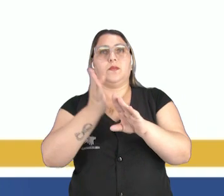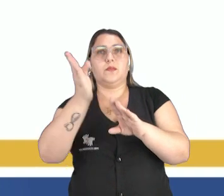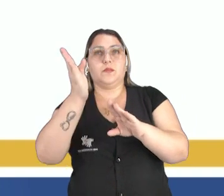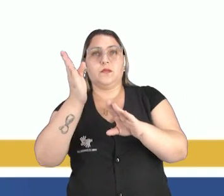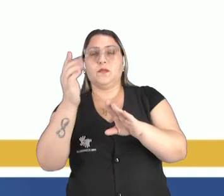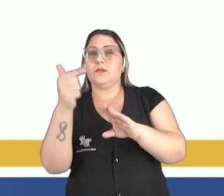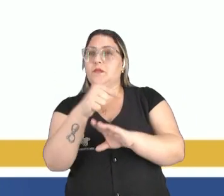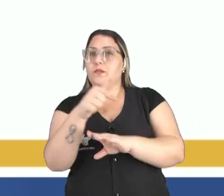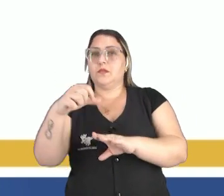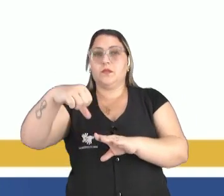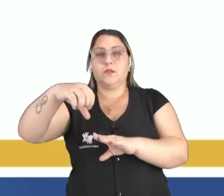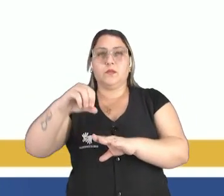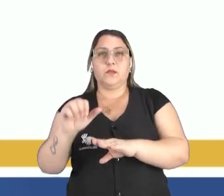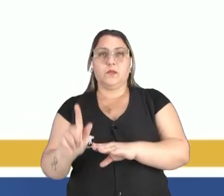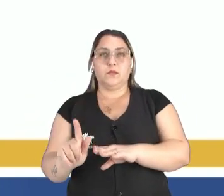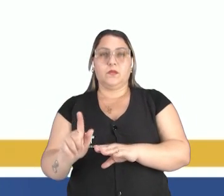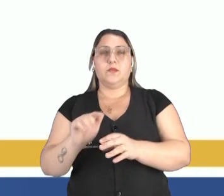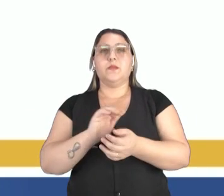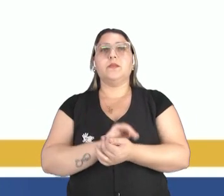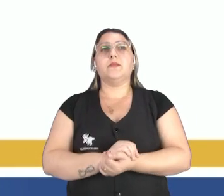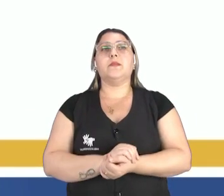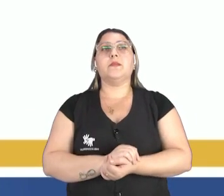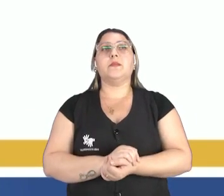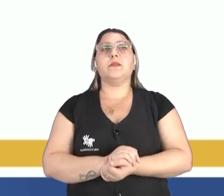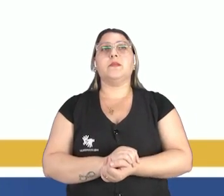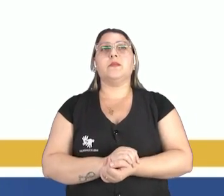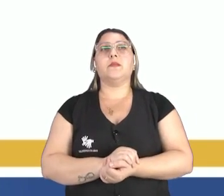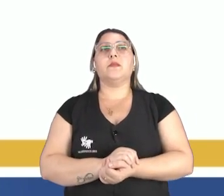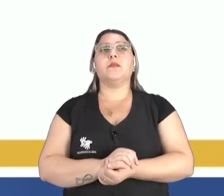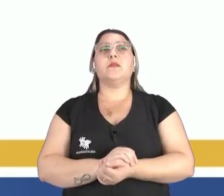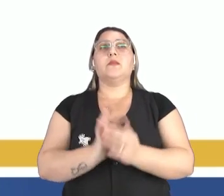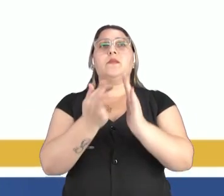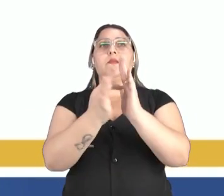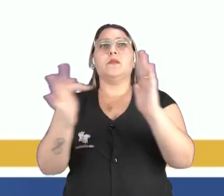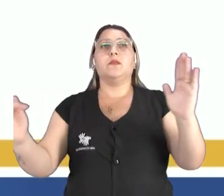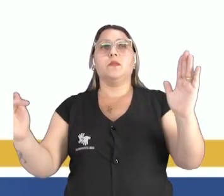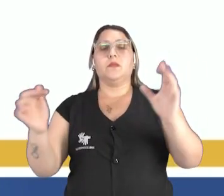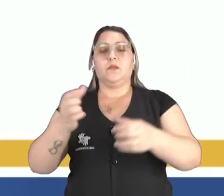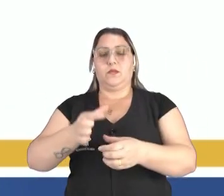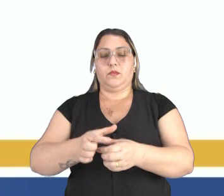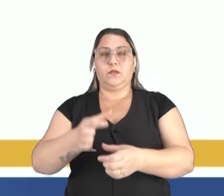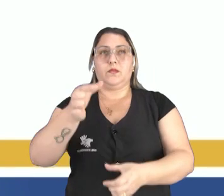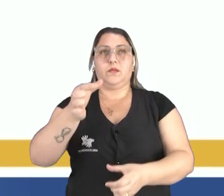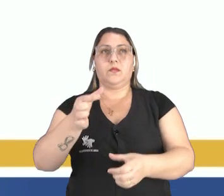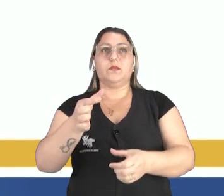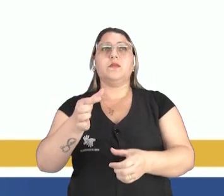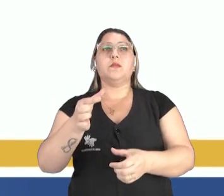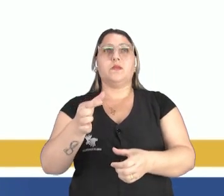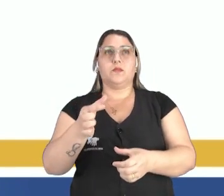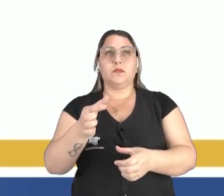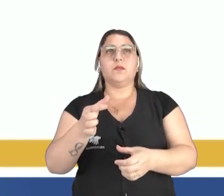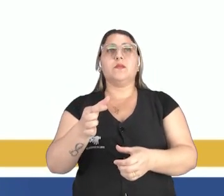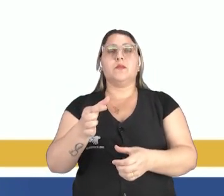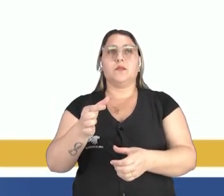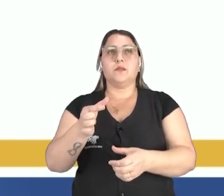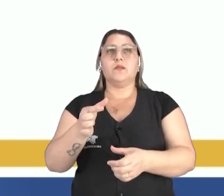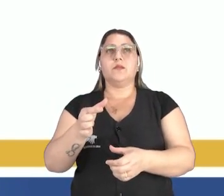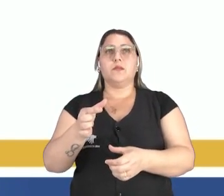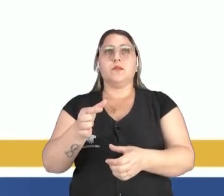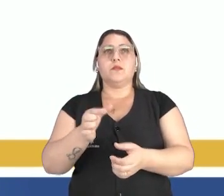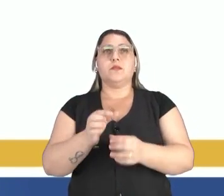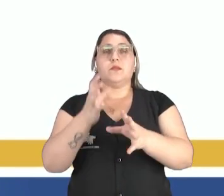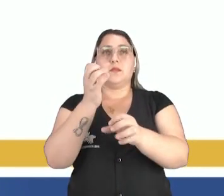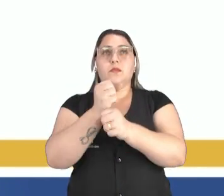forma 90 graus, apenas isso. Fórmulas do cilindro. Segue abaixo as fórmulas, tá?